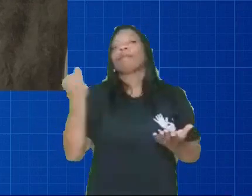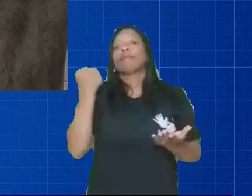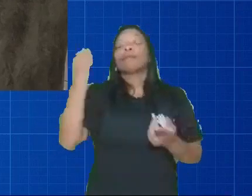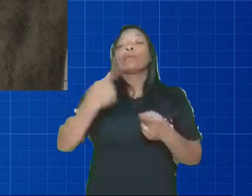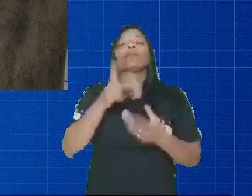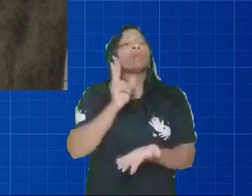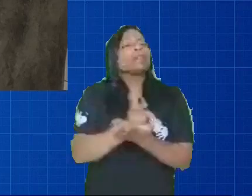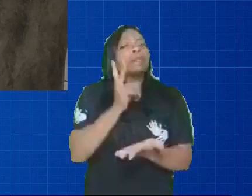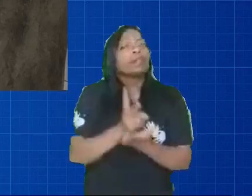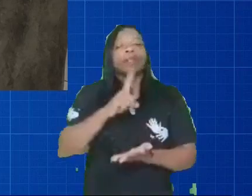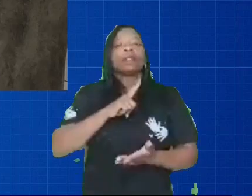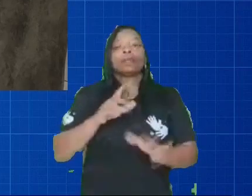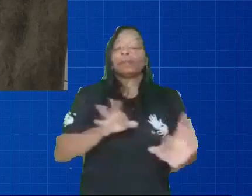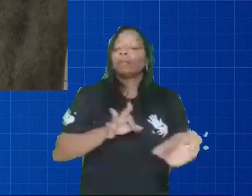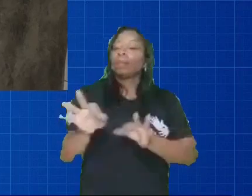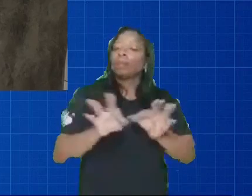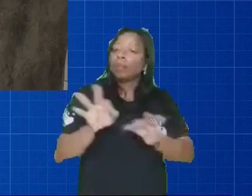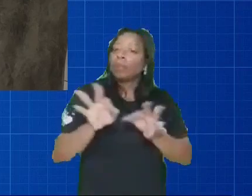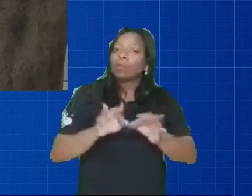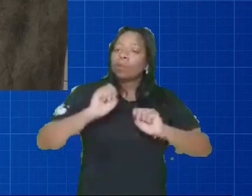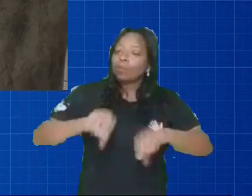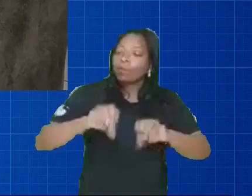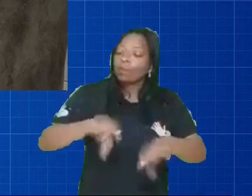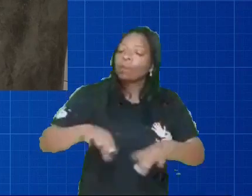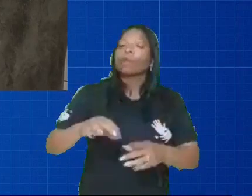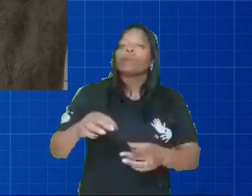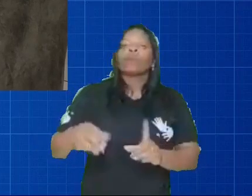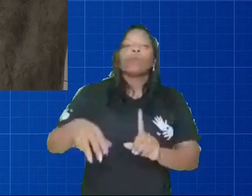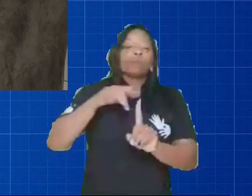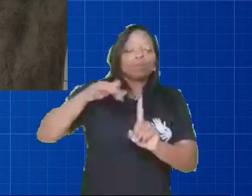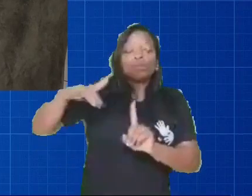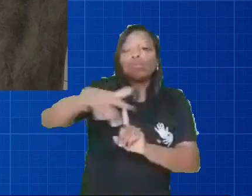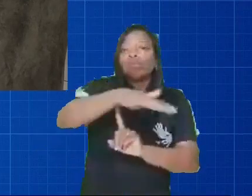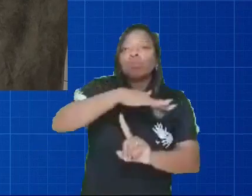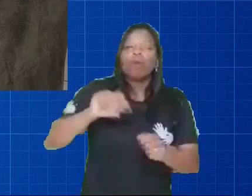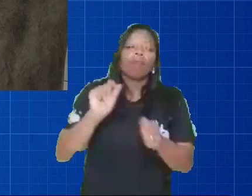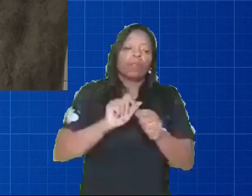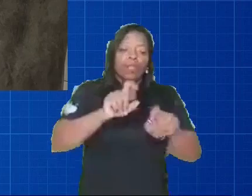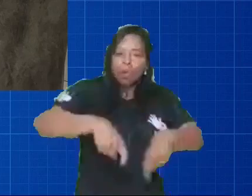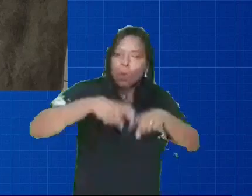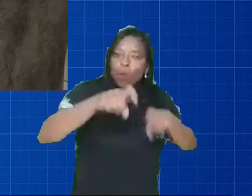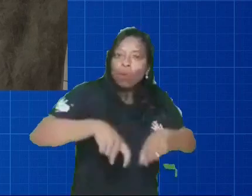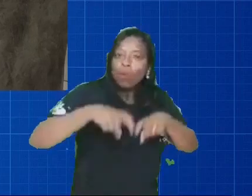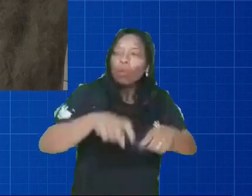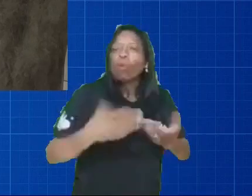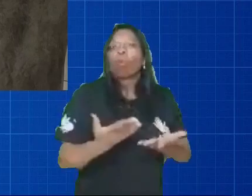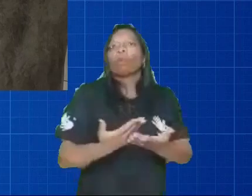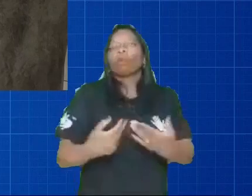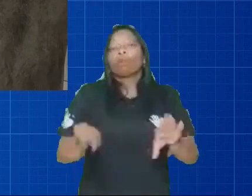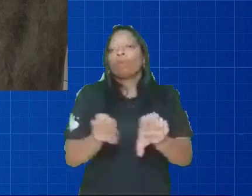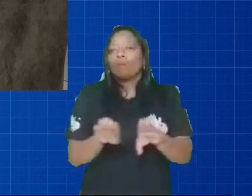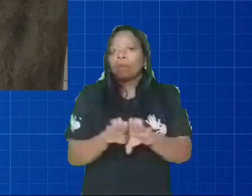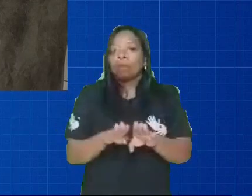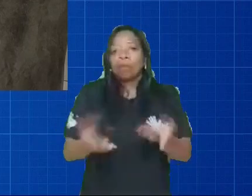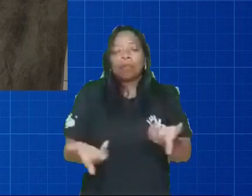sempre existiu o projeto de educação ambiental, fazer horta, fazer reciclagem, né? A gente recebe alguns projetos do governo, alguns